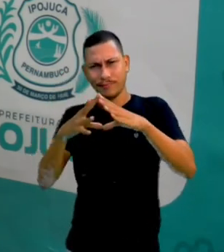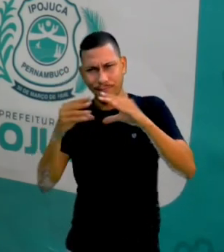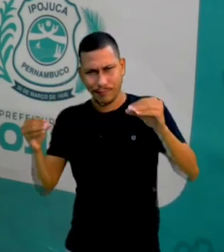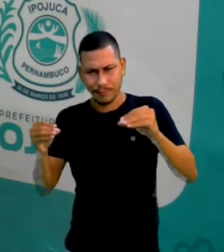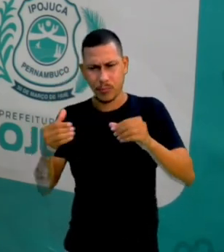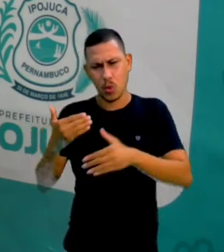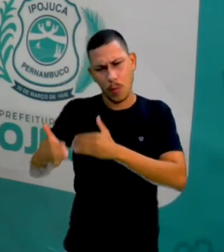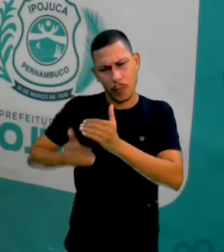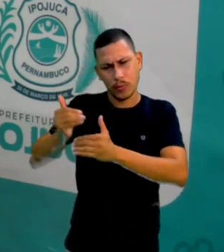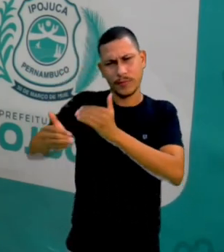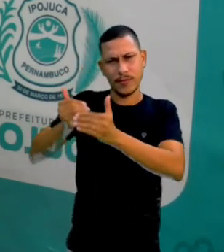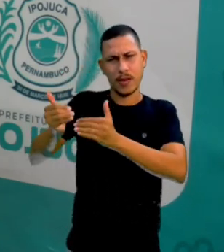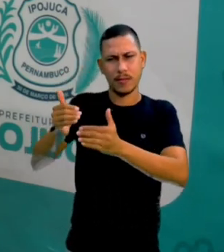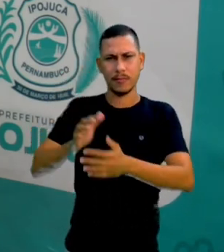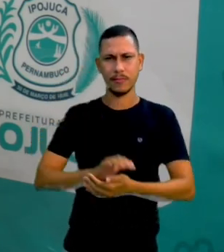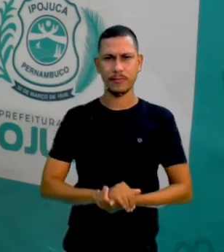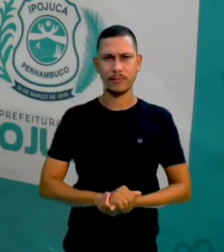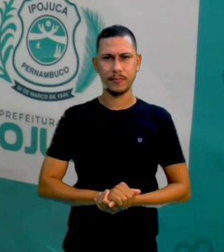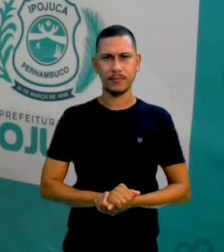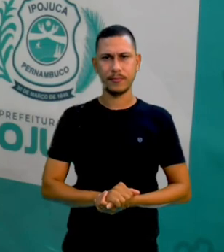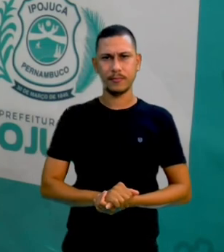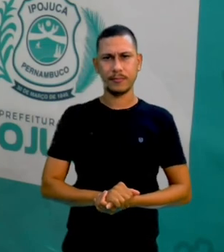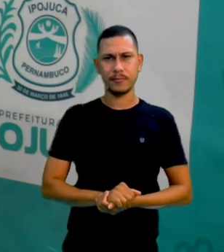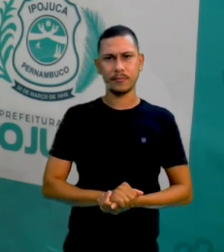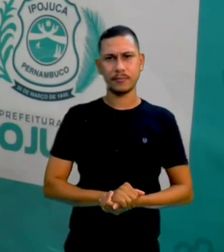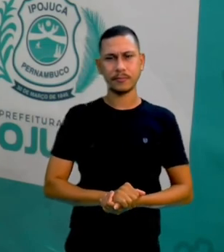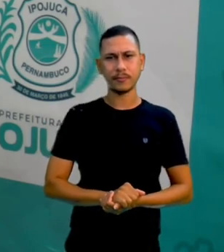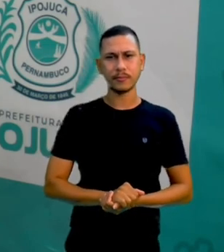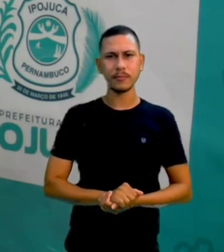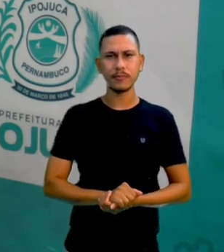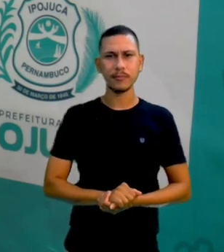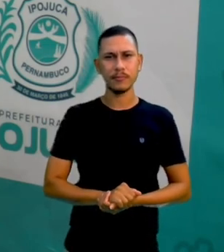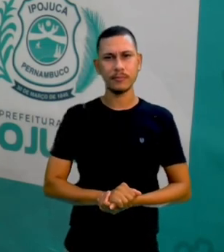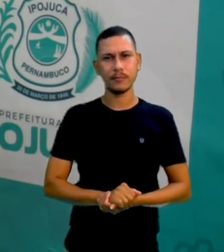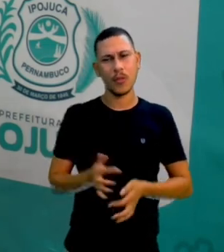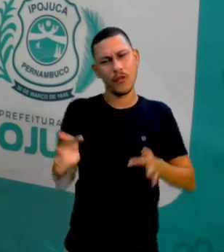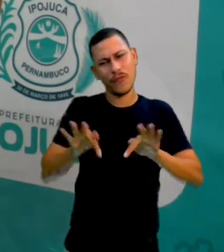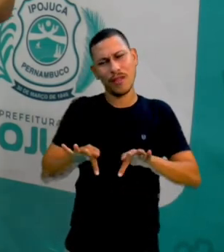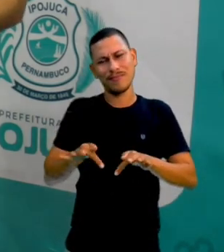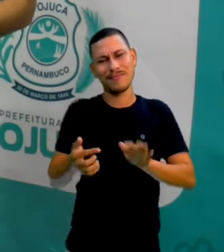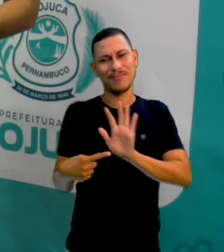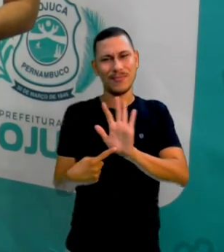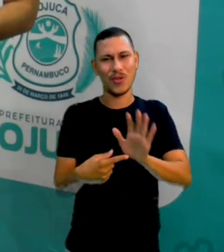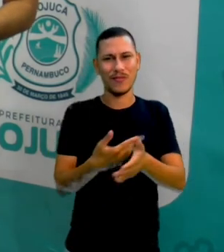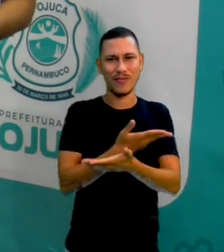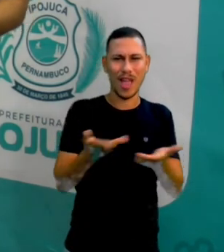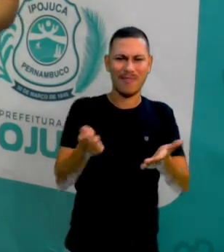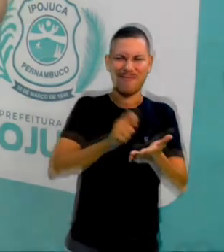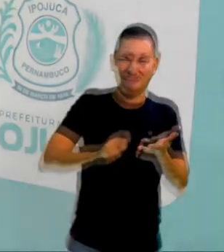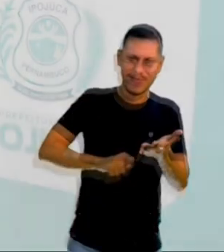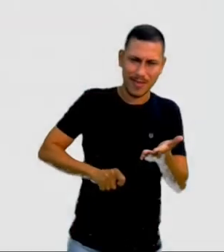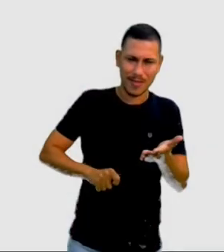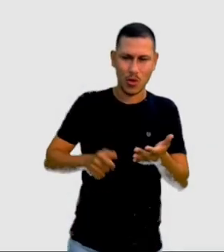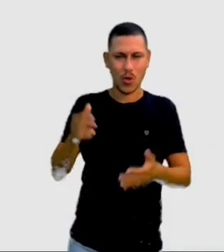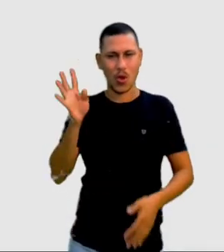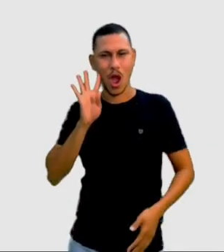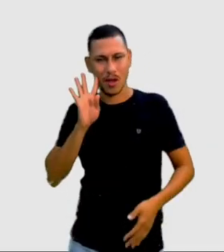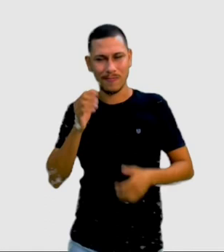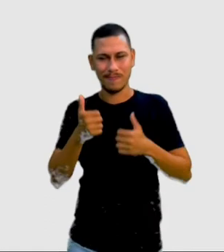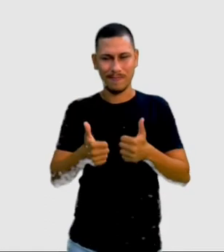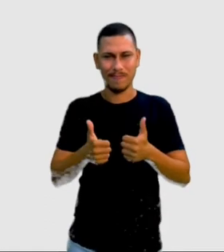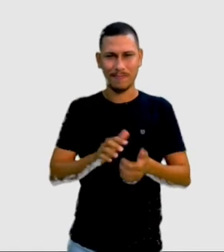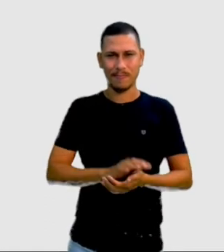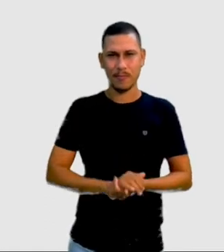desse processo, desse momento, desse estágio. Por fim, eu deixo para vocês aqui um exercício de fixação, tá